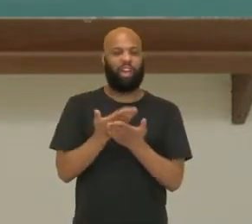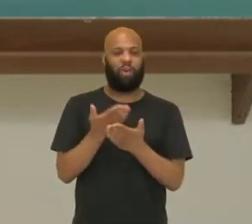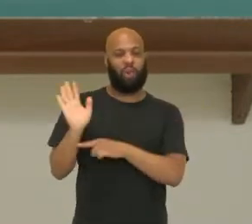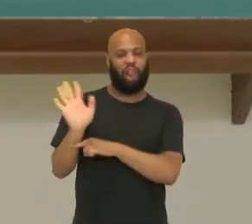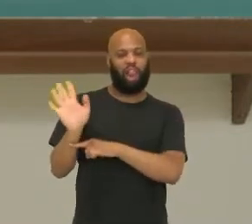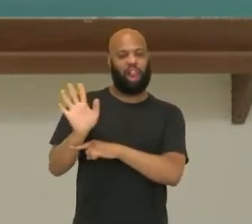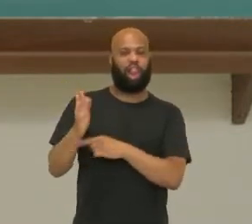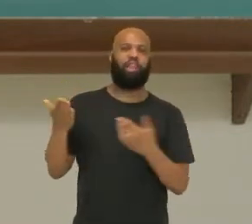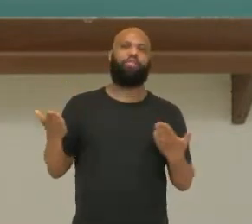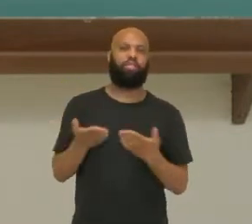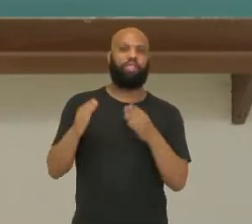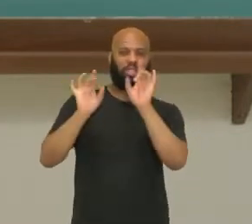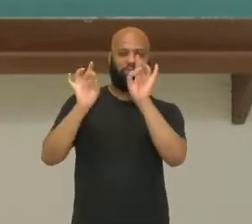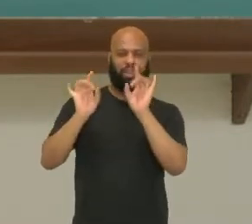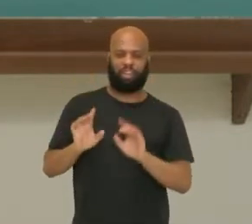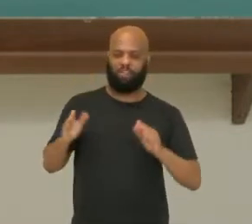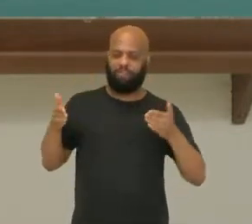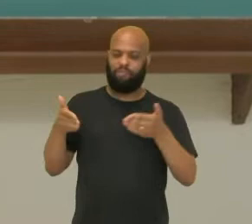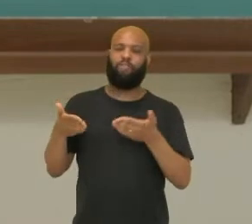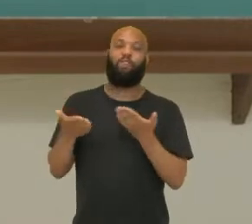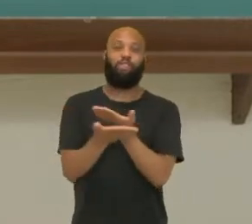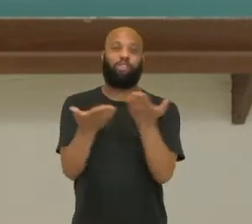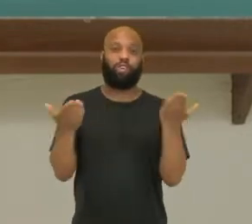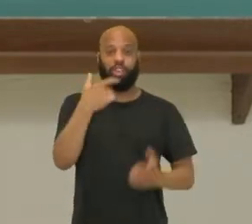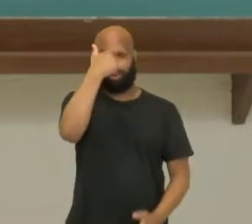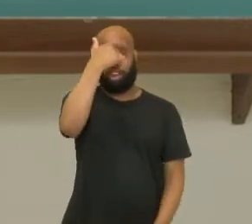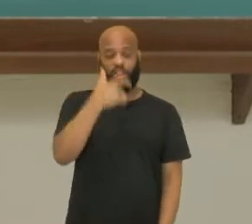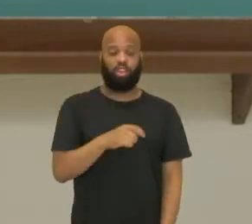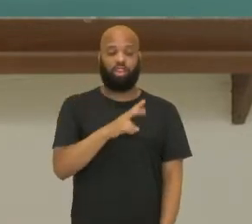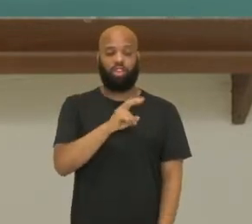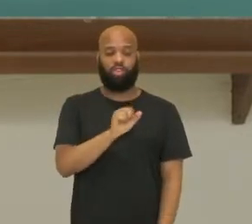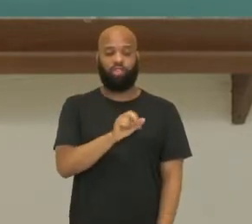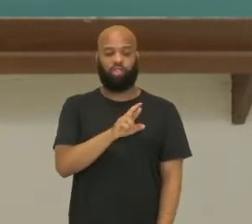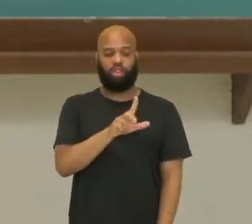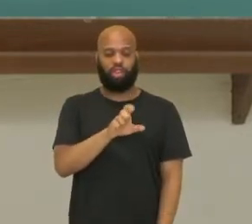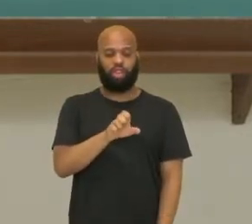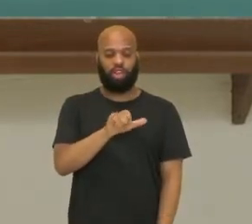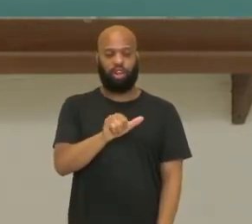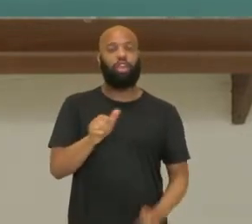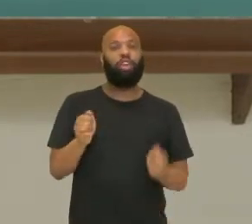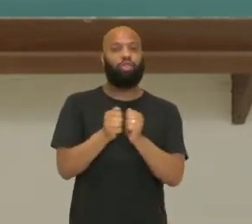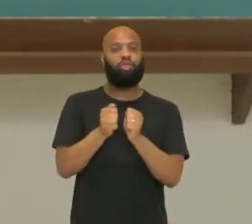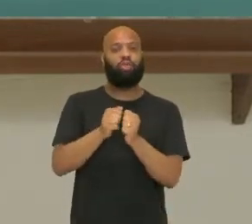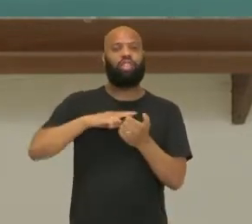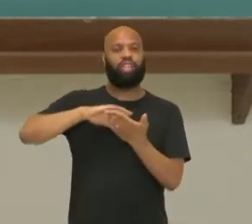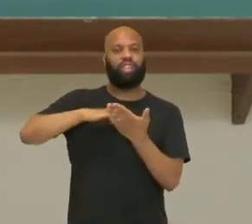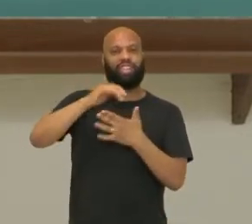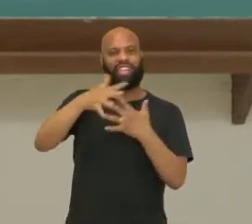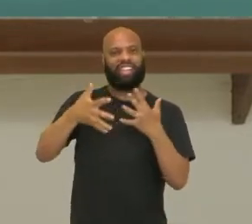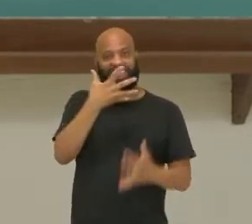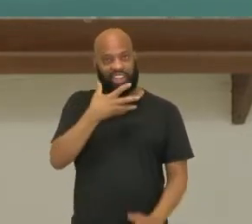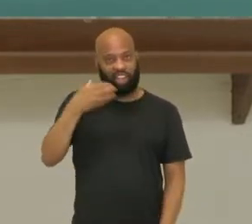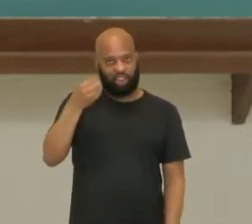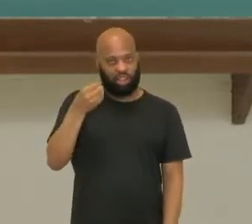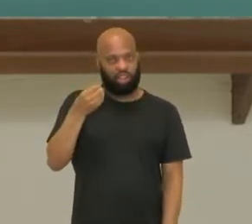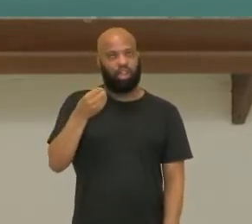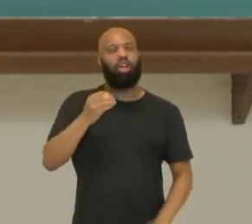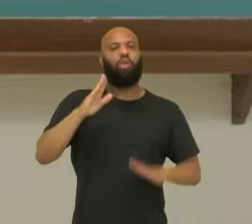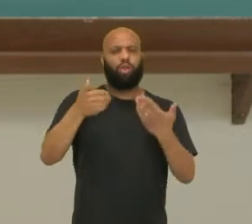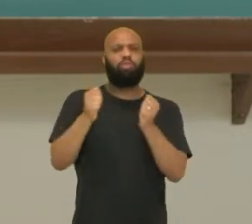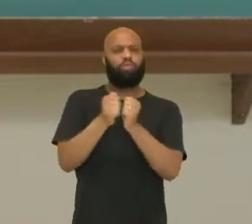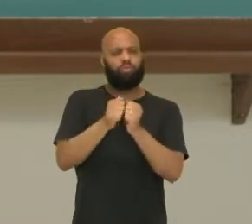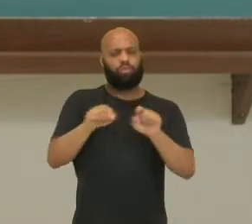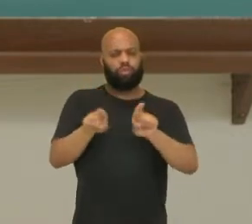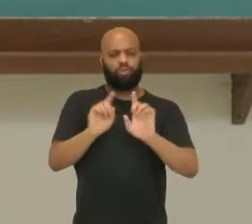mais uma aula especial para você. Eu sou o professor Varley e aqui nós temos o nosso intérprete, o Natan, e juntamente com a equipe